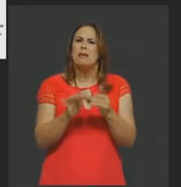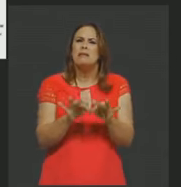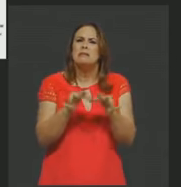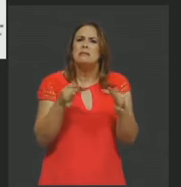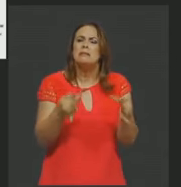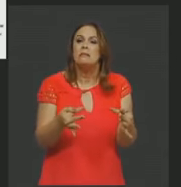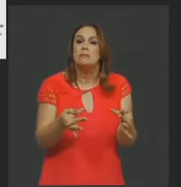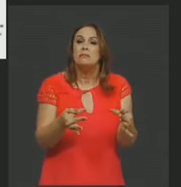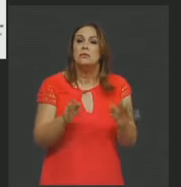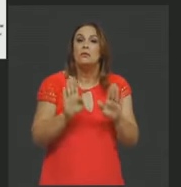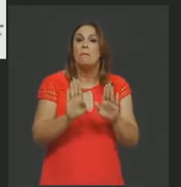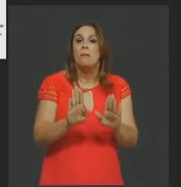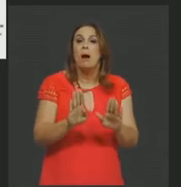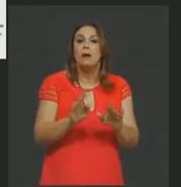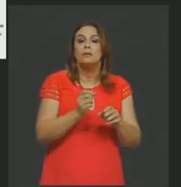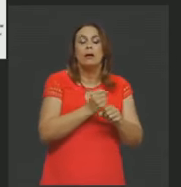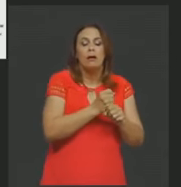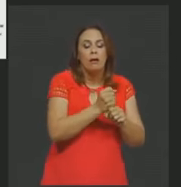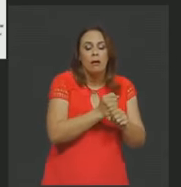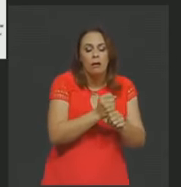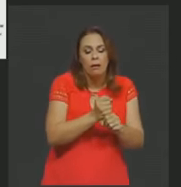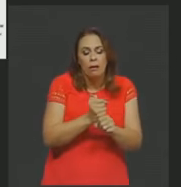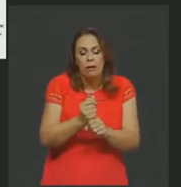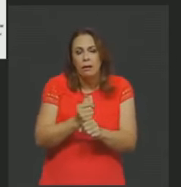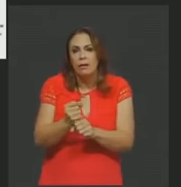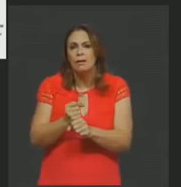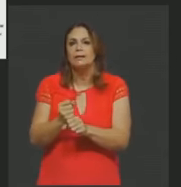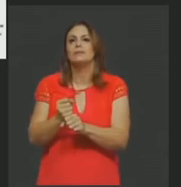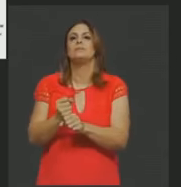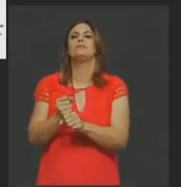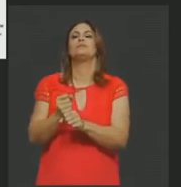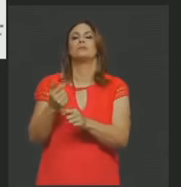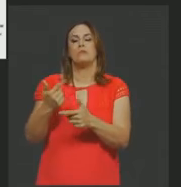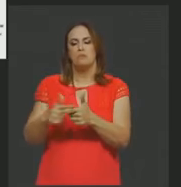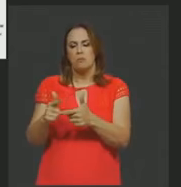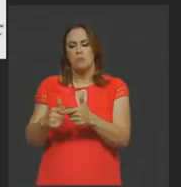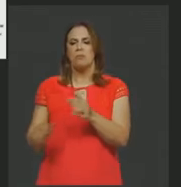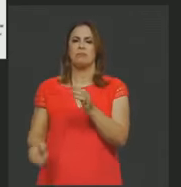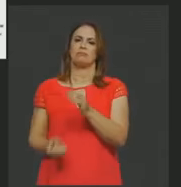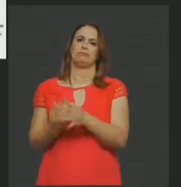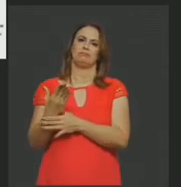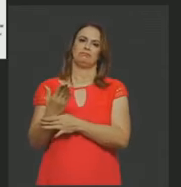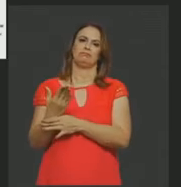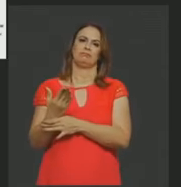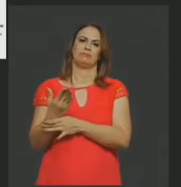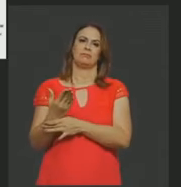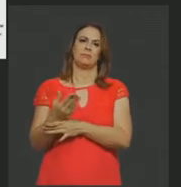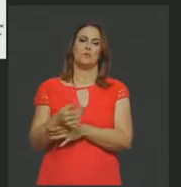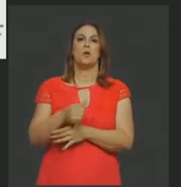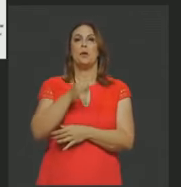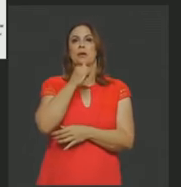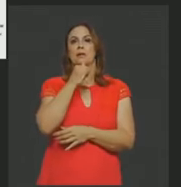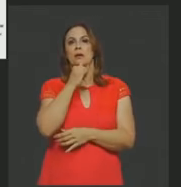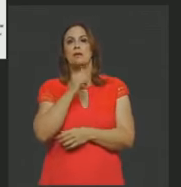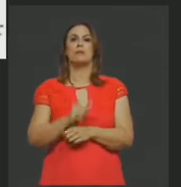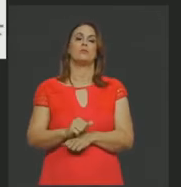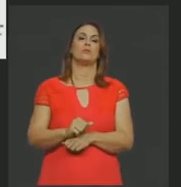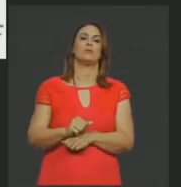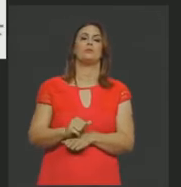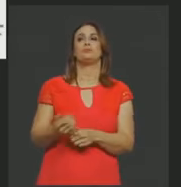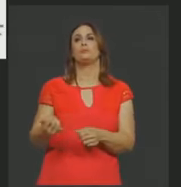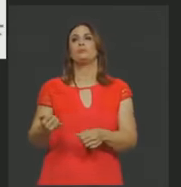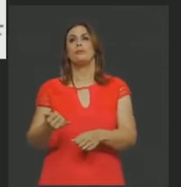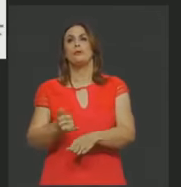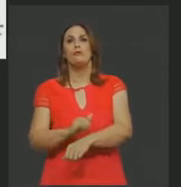fica aí com diversos problemas, tá? Por exemplo, excesso de peso pode causar inflamações